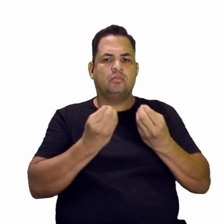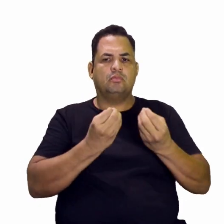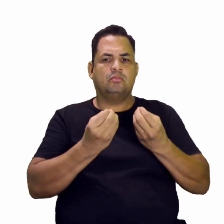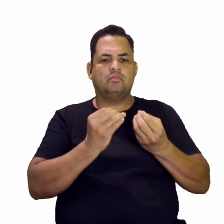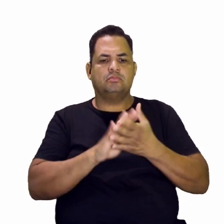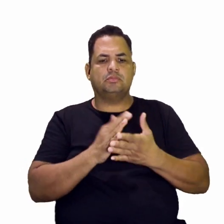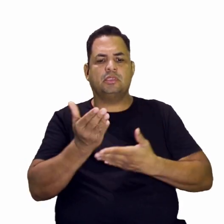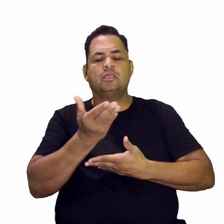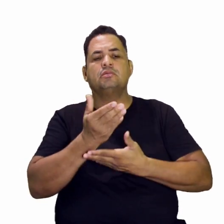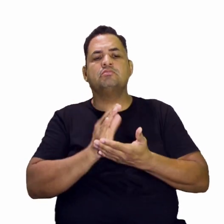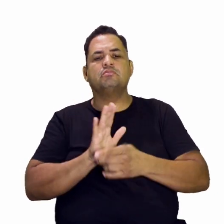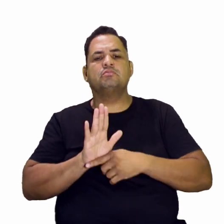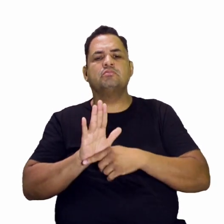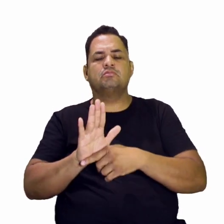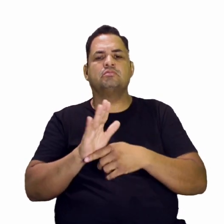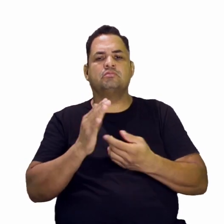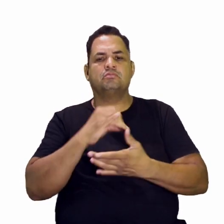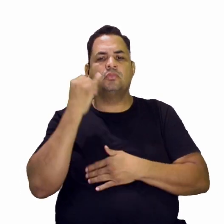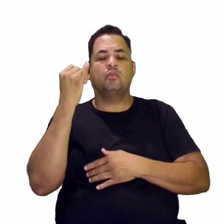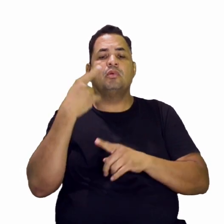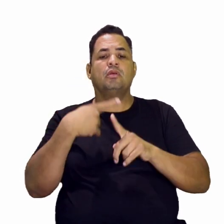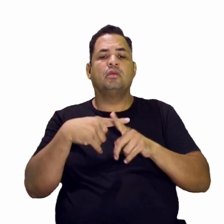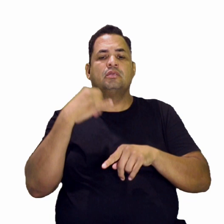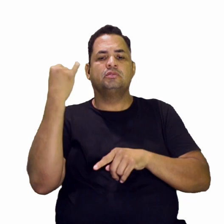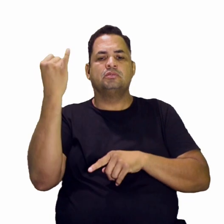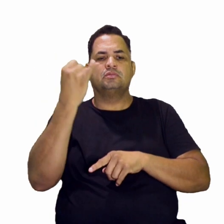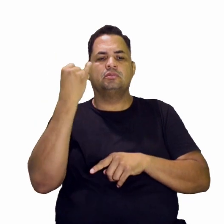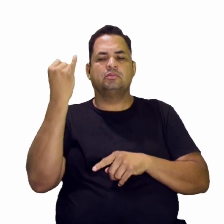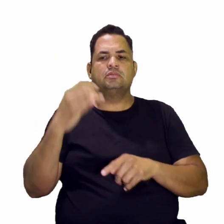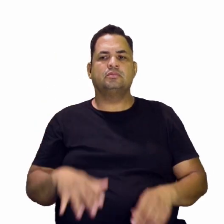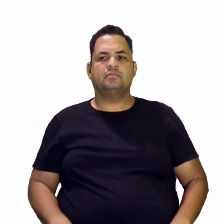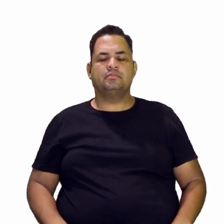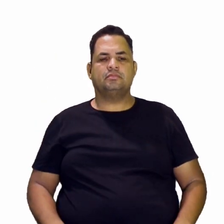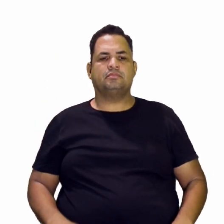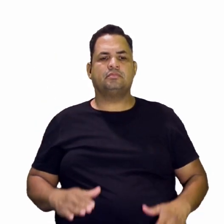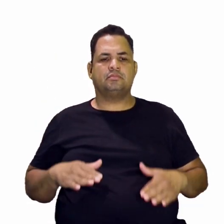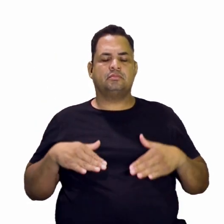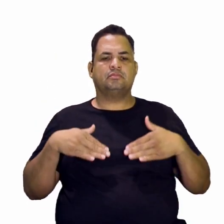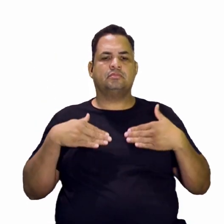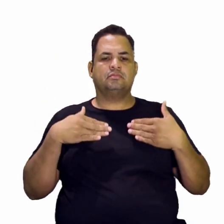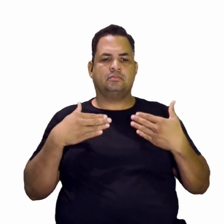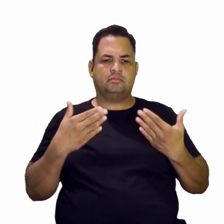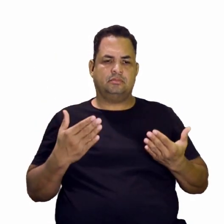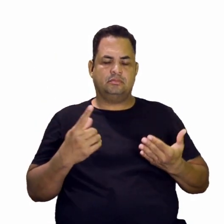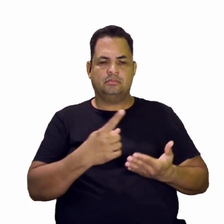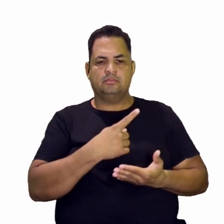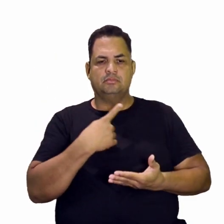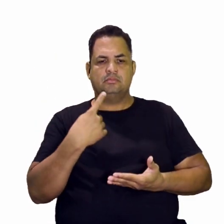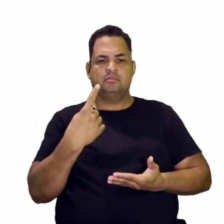estar colaborando? Em que elas são tão importantes? Olha lá, quando a gente fala